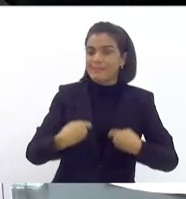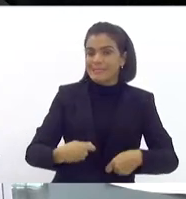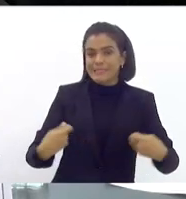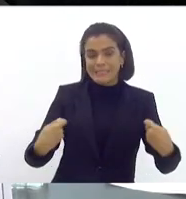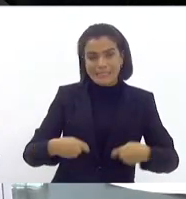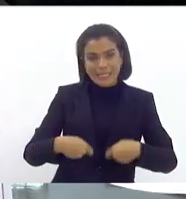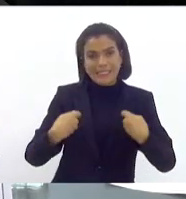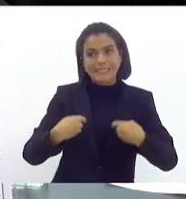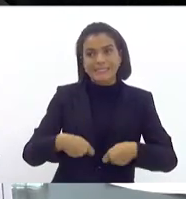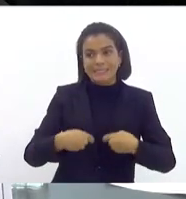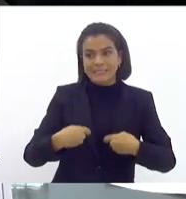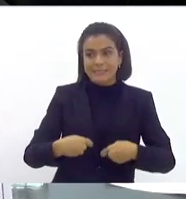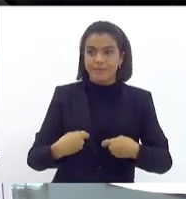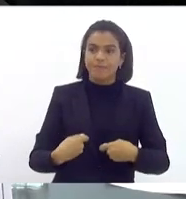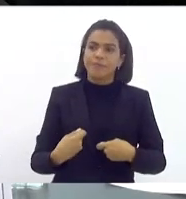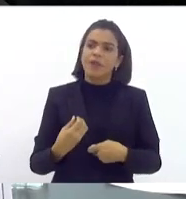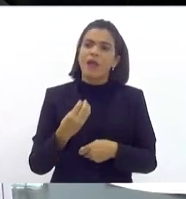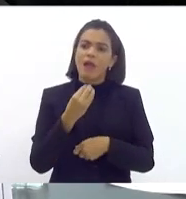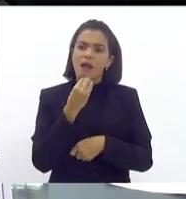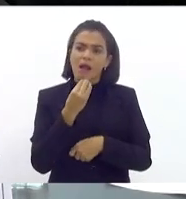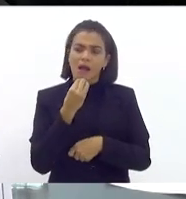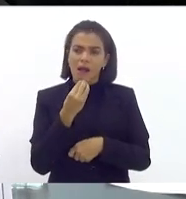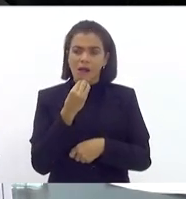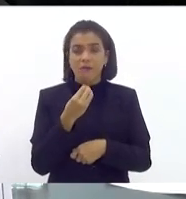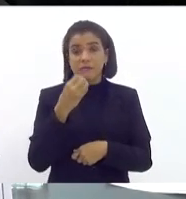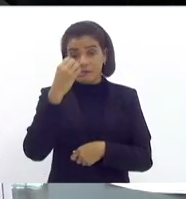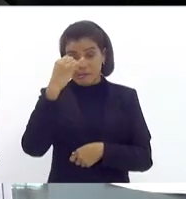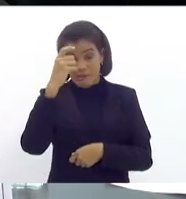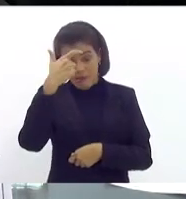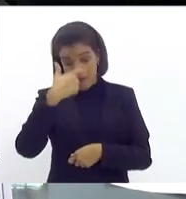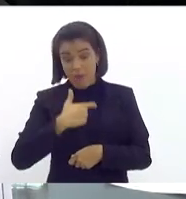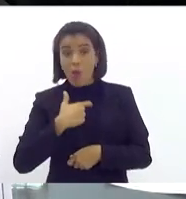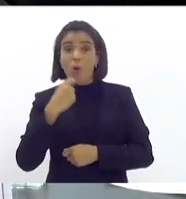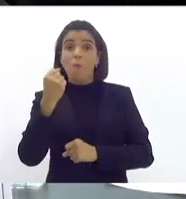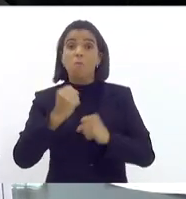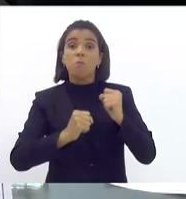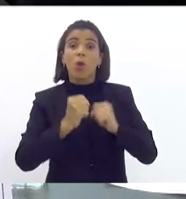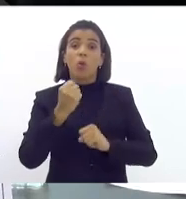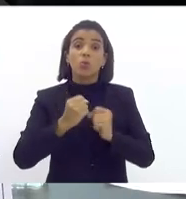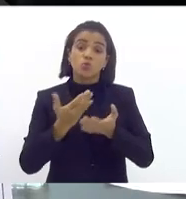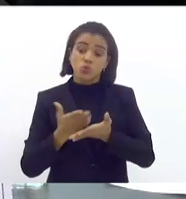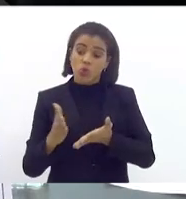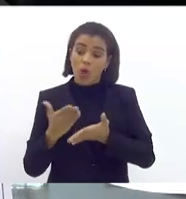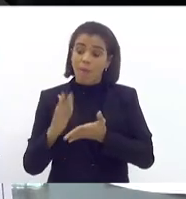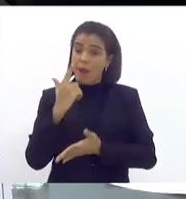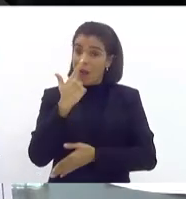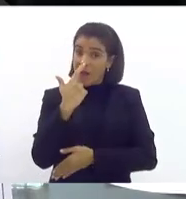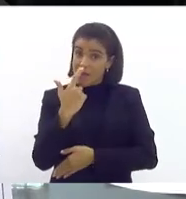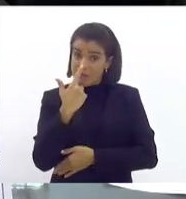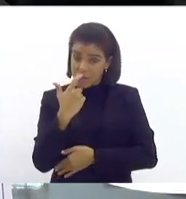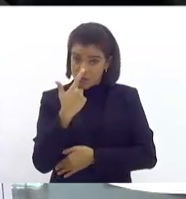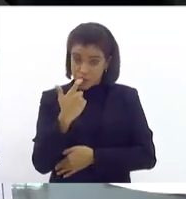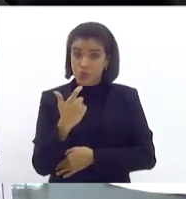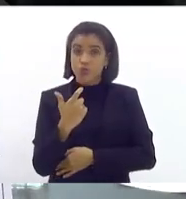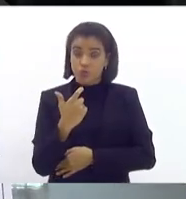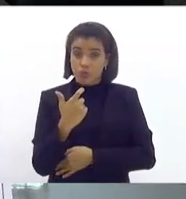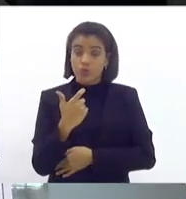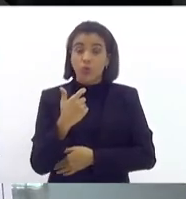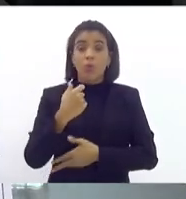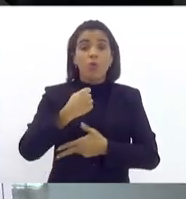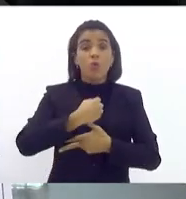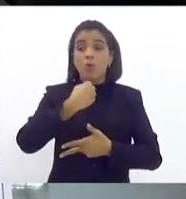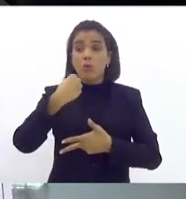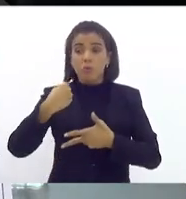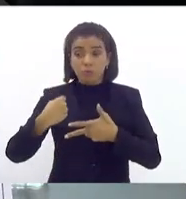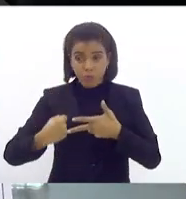pertinentes. É claro que se eu produzo lixo, o poder público pode